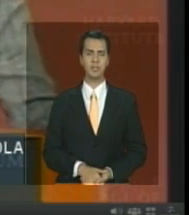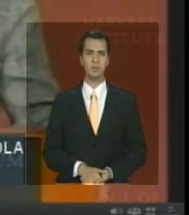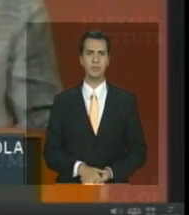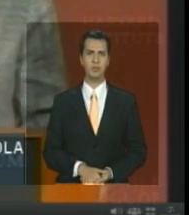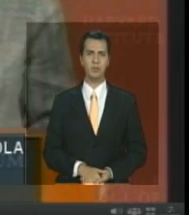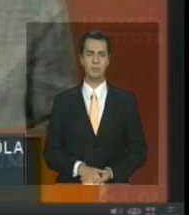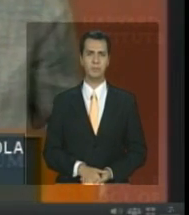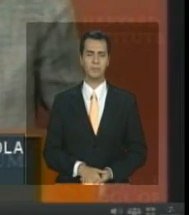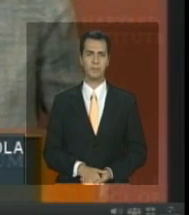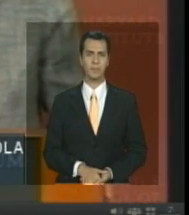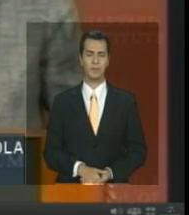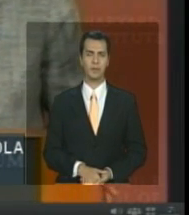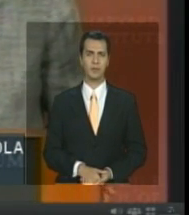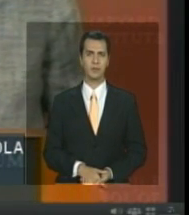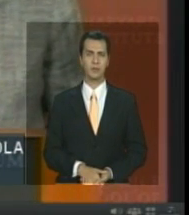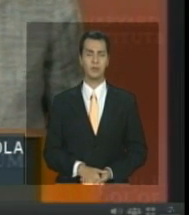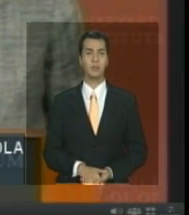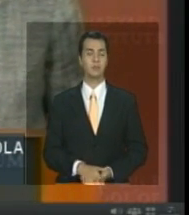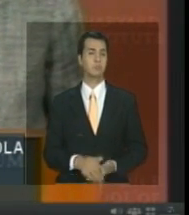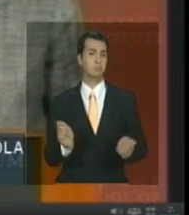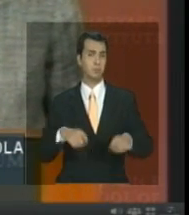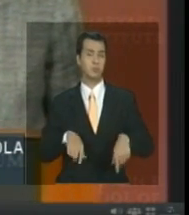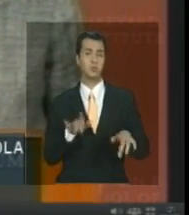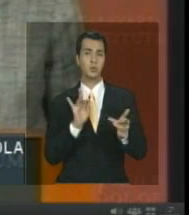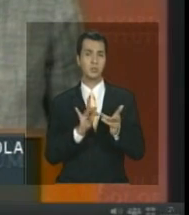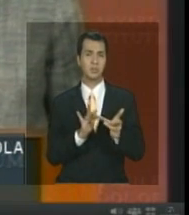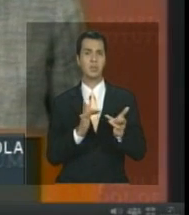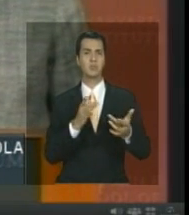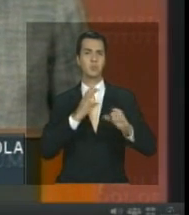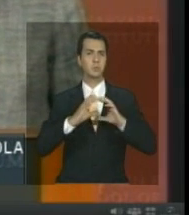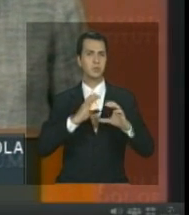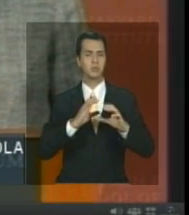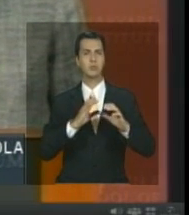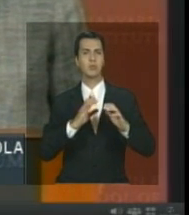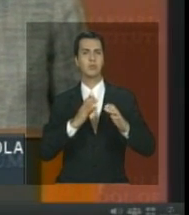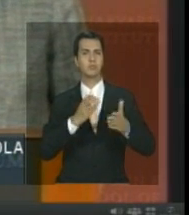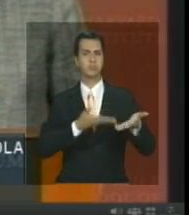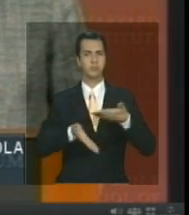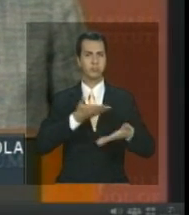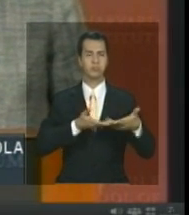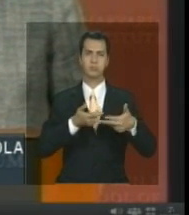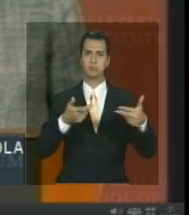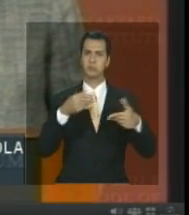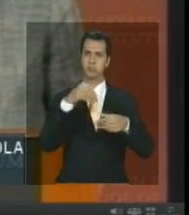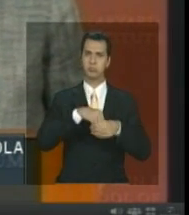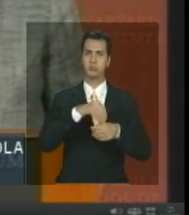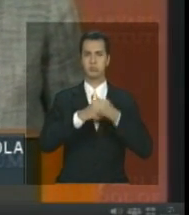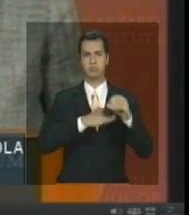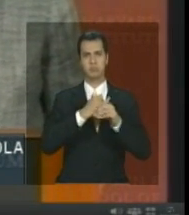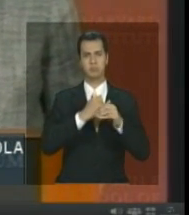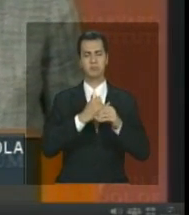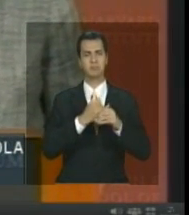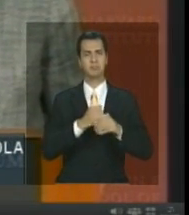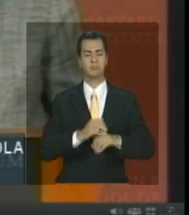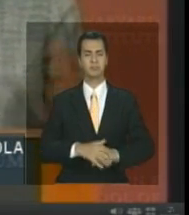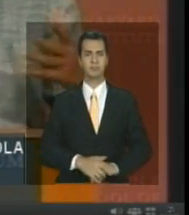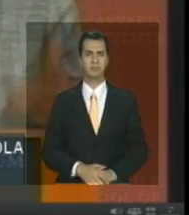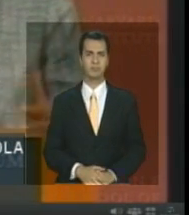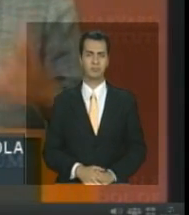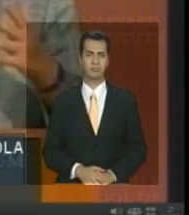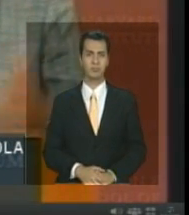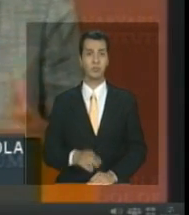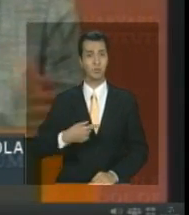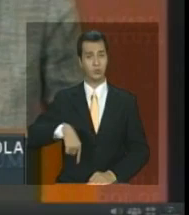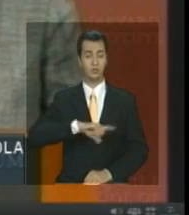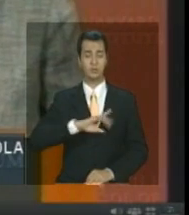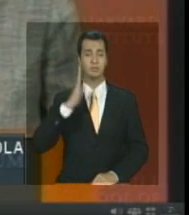tecnologia da informação e da comunicação permitem. Nós sabemos também que nós